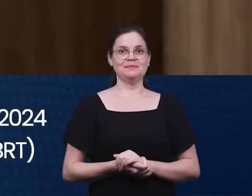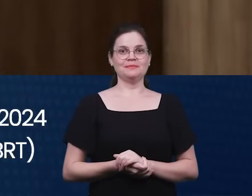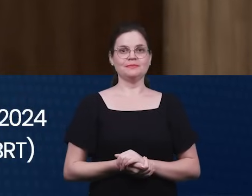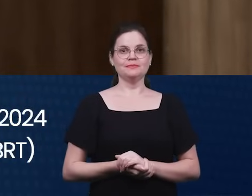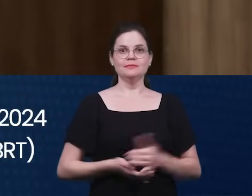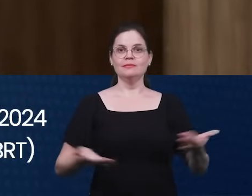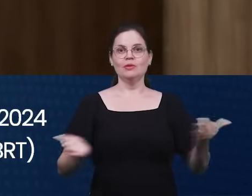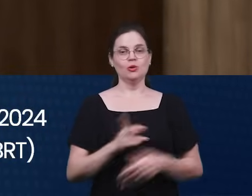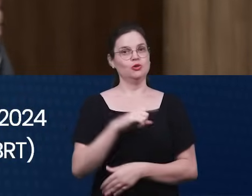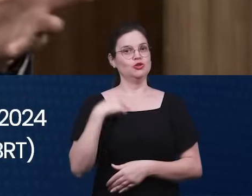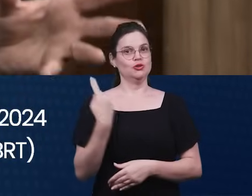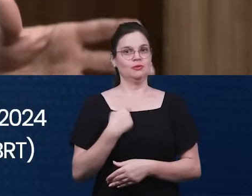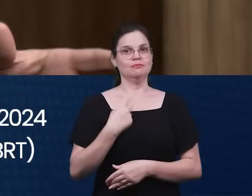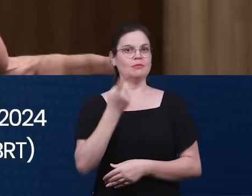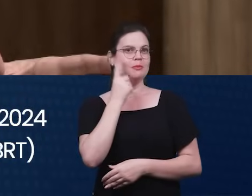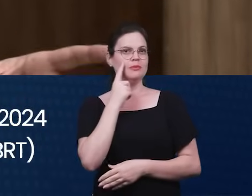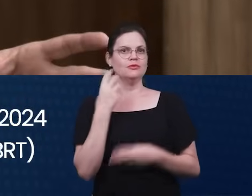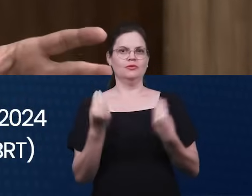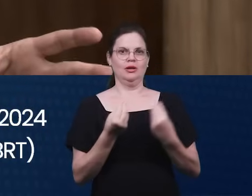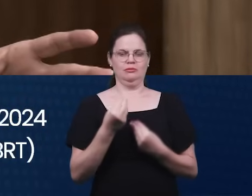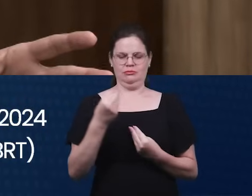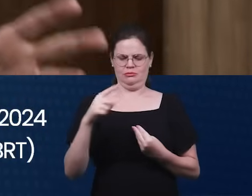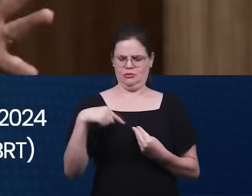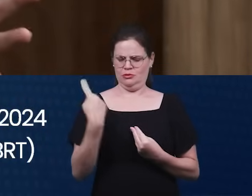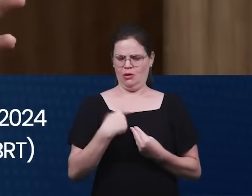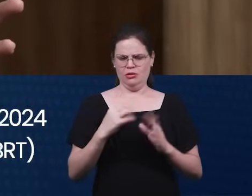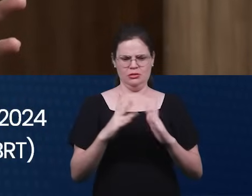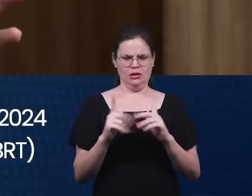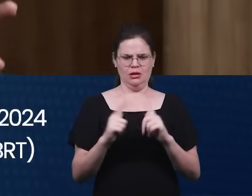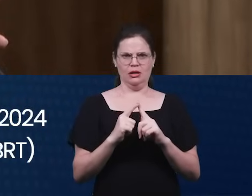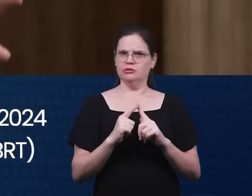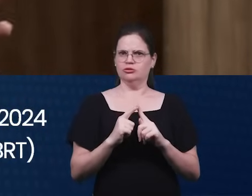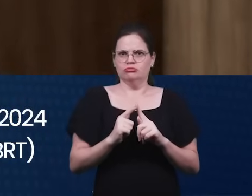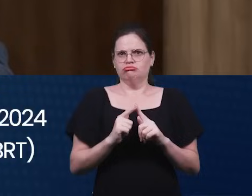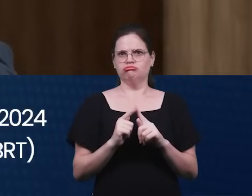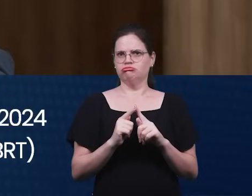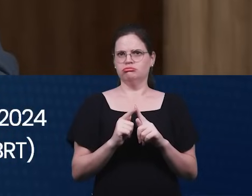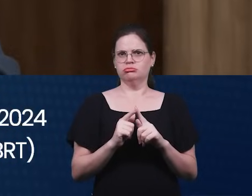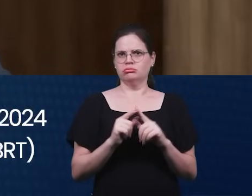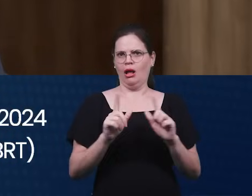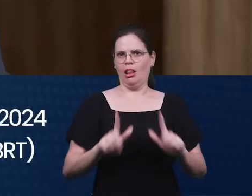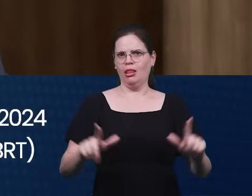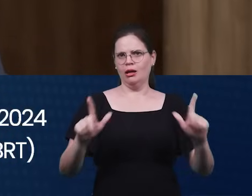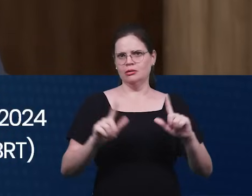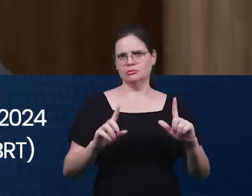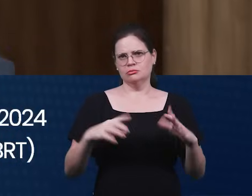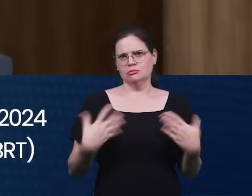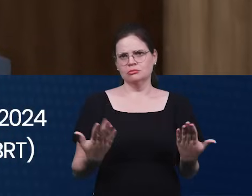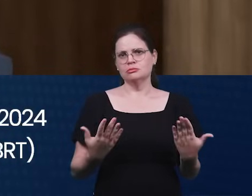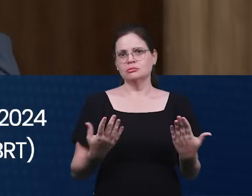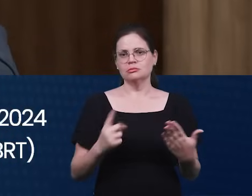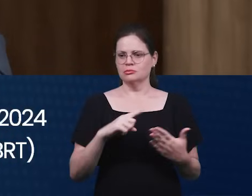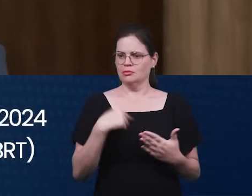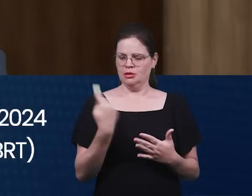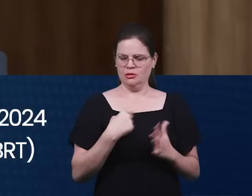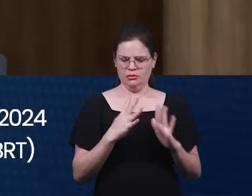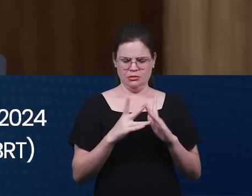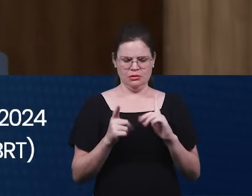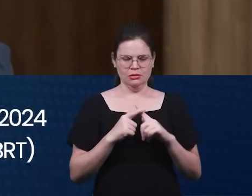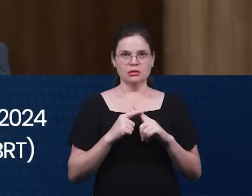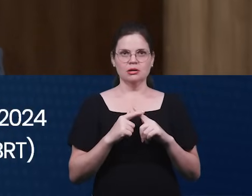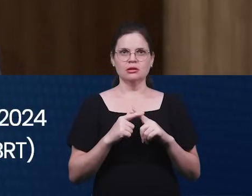estamos estabelecidos como igreja Claro como uma instituição somos